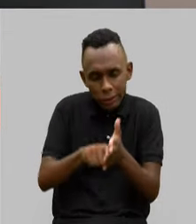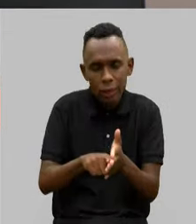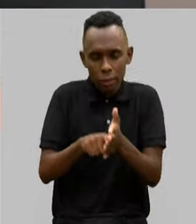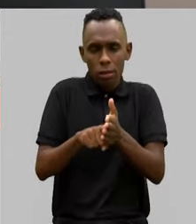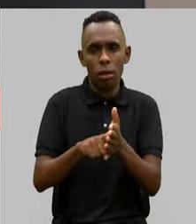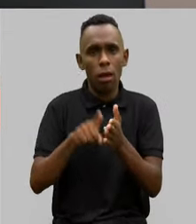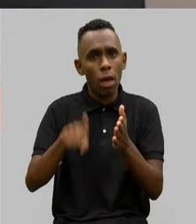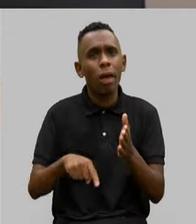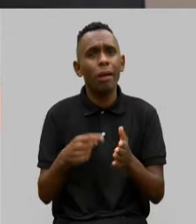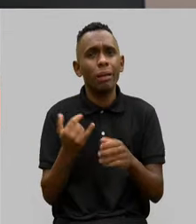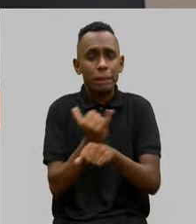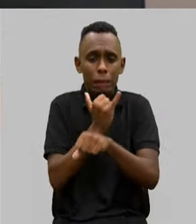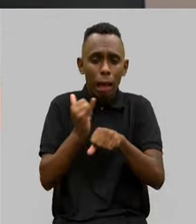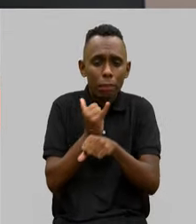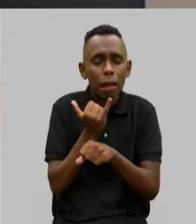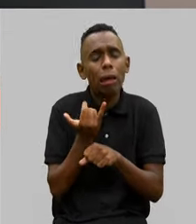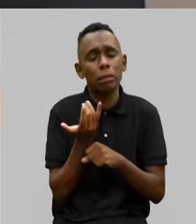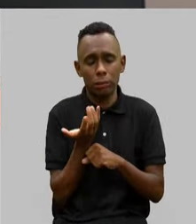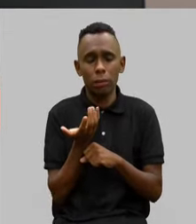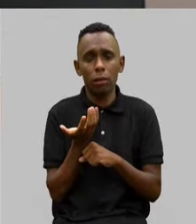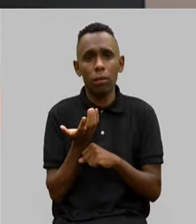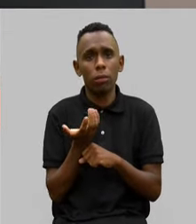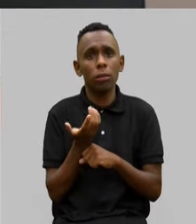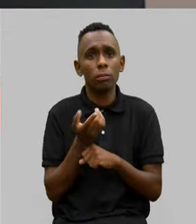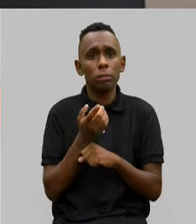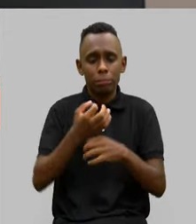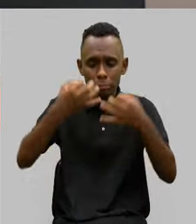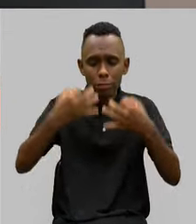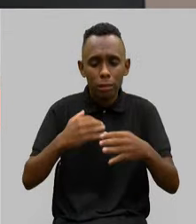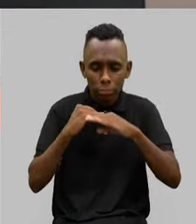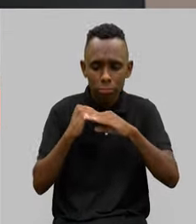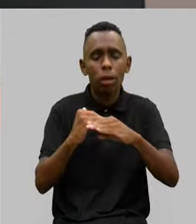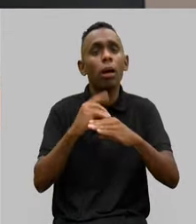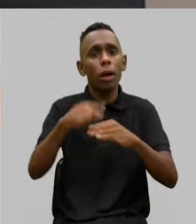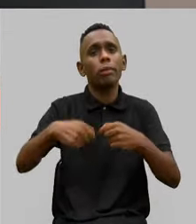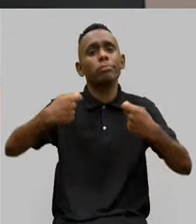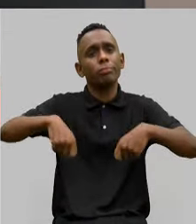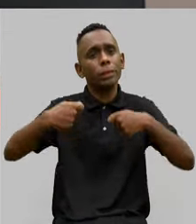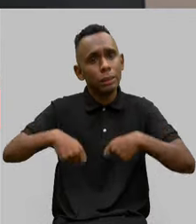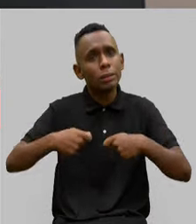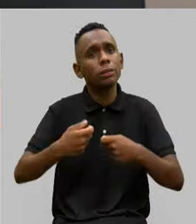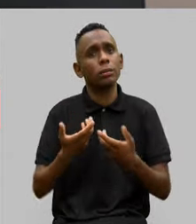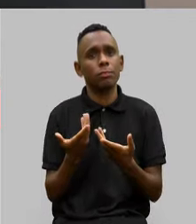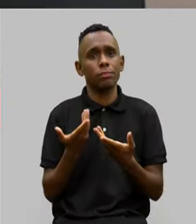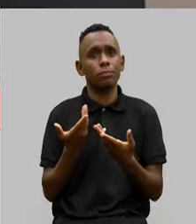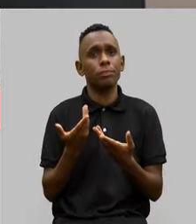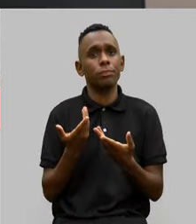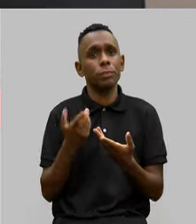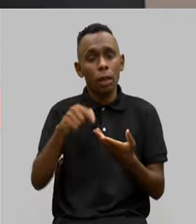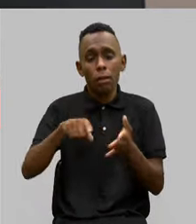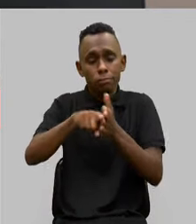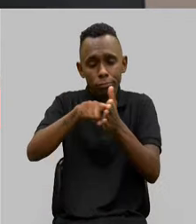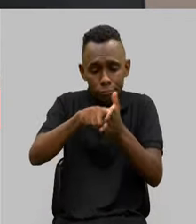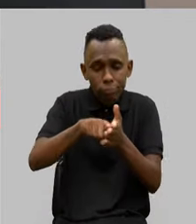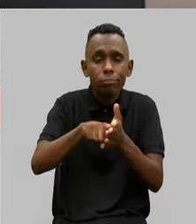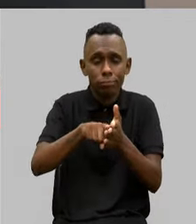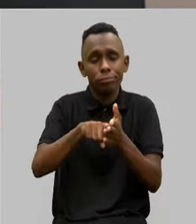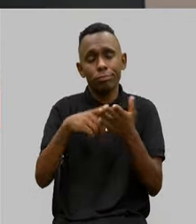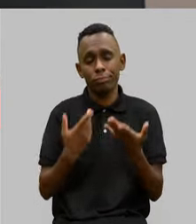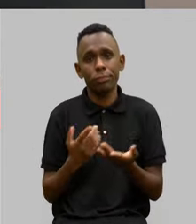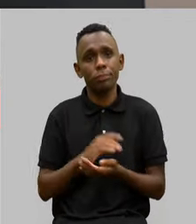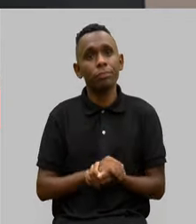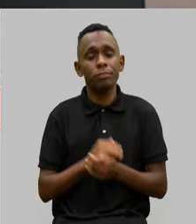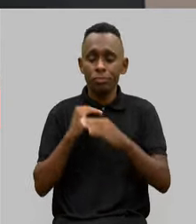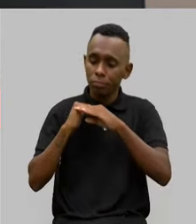maneira eh digna de uma maneira necessária de uma maneira científica né